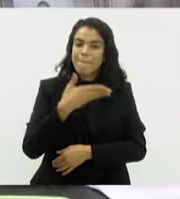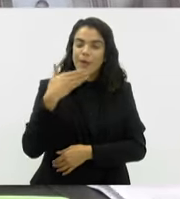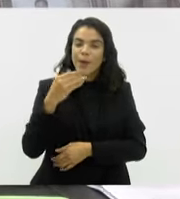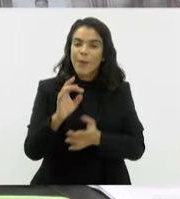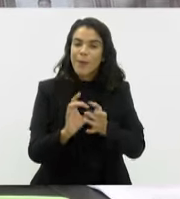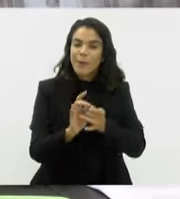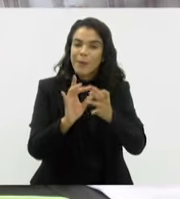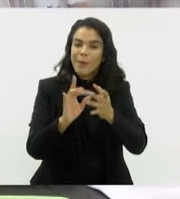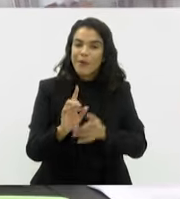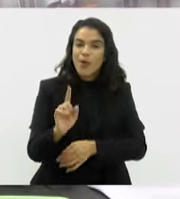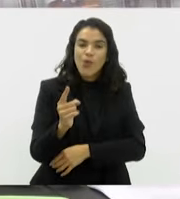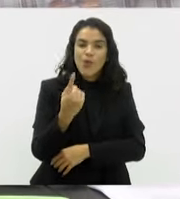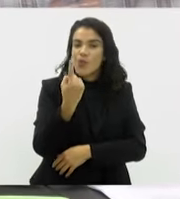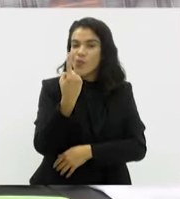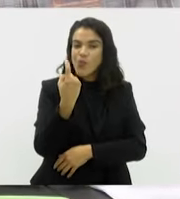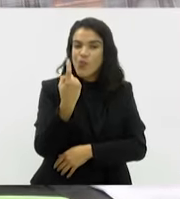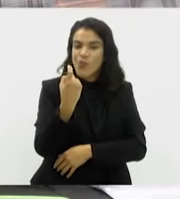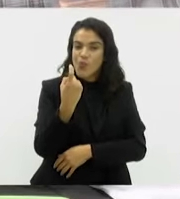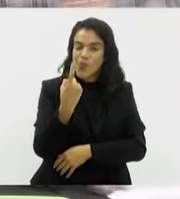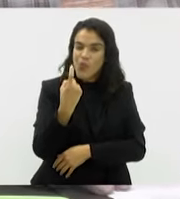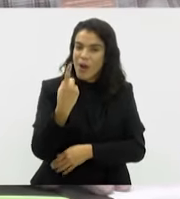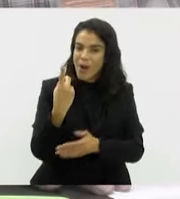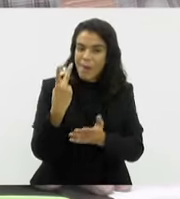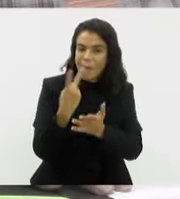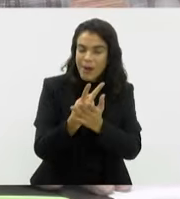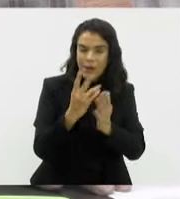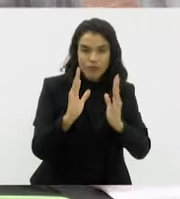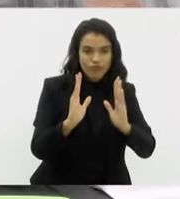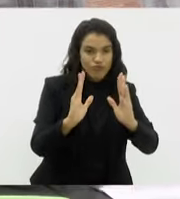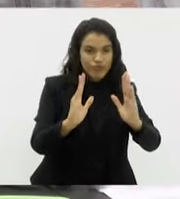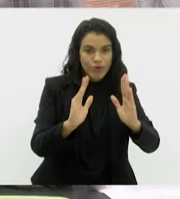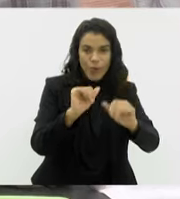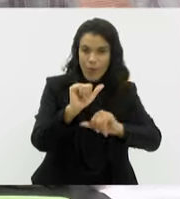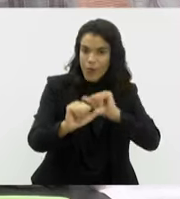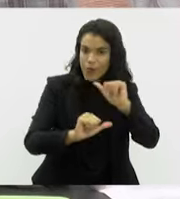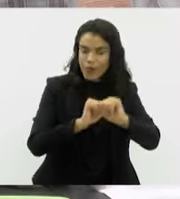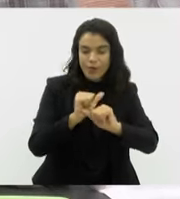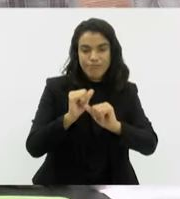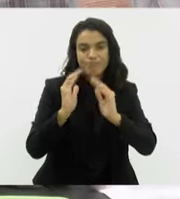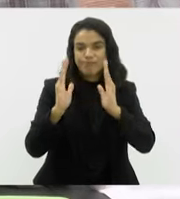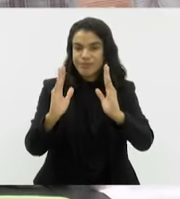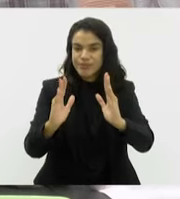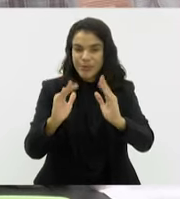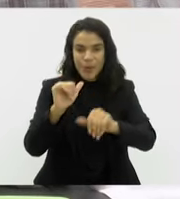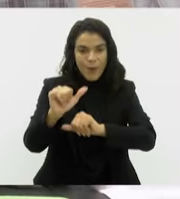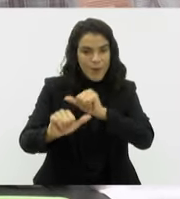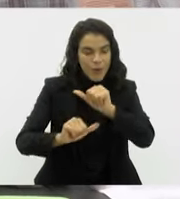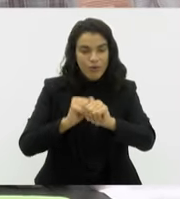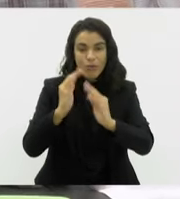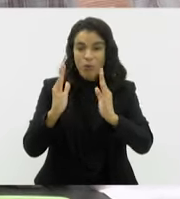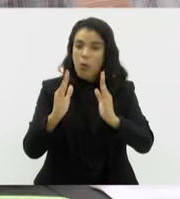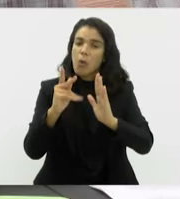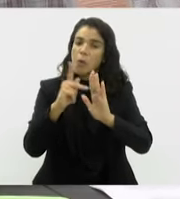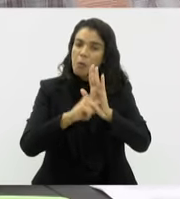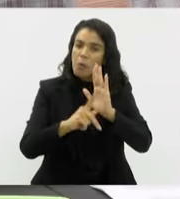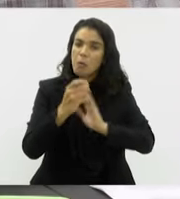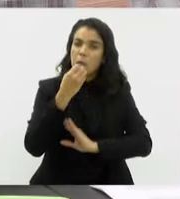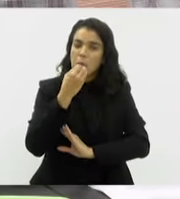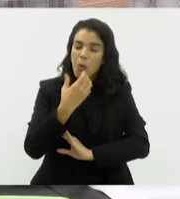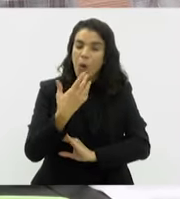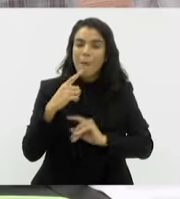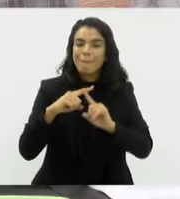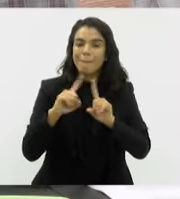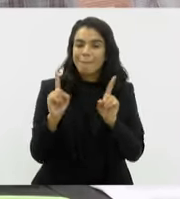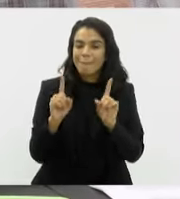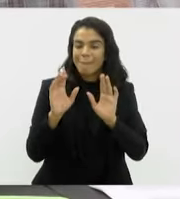uma única recondução por igual período. Seria a única modificação. O projeto é bom,